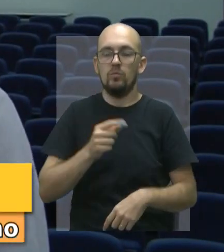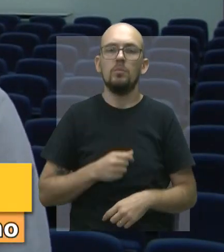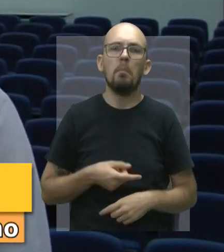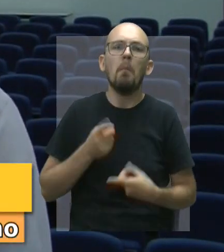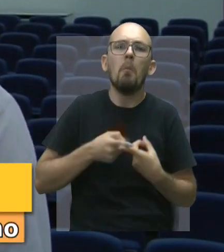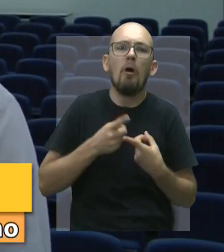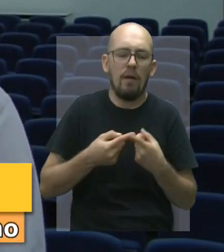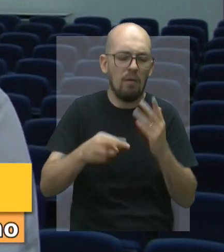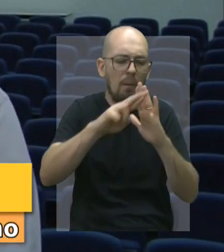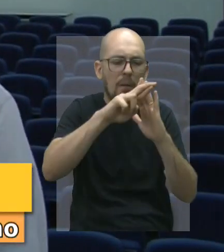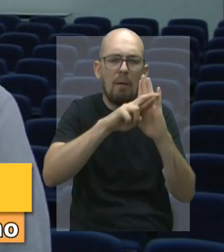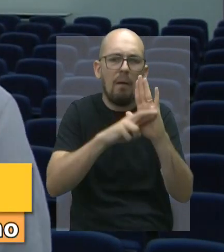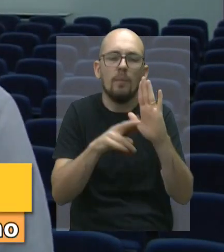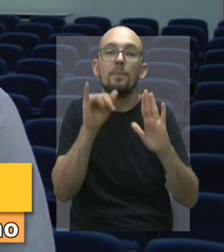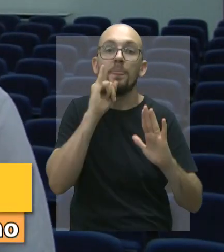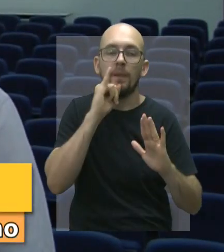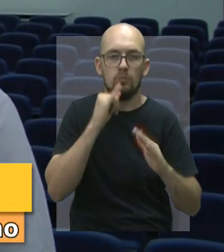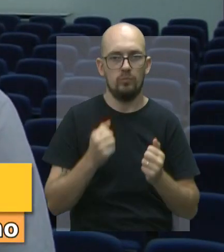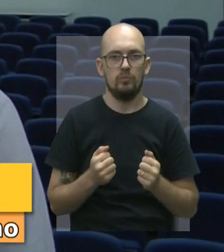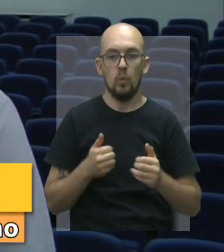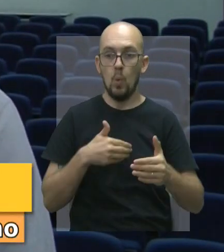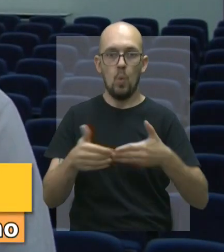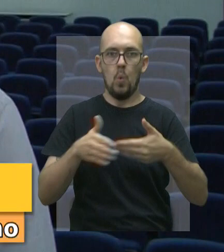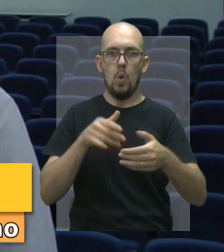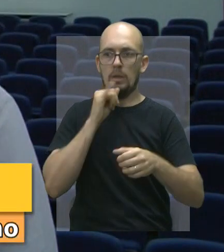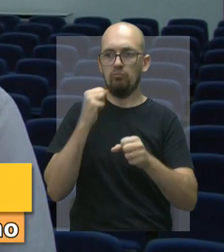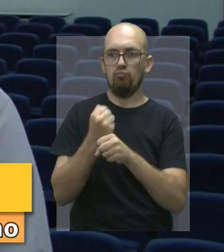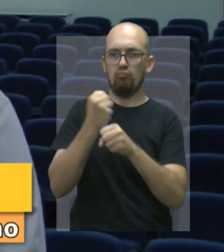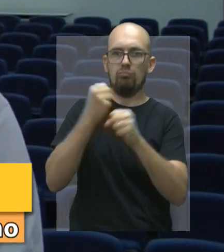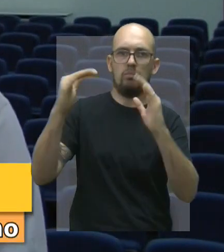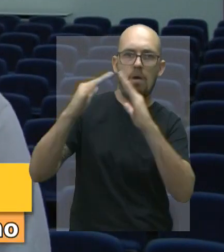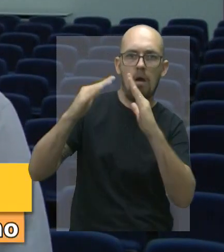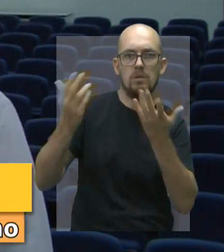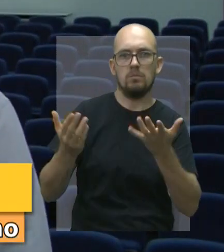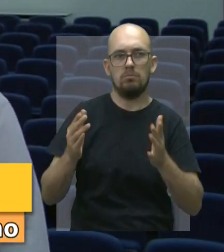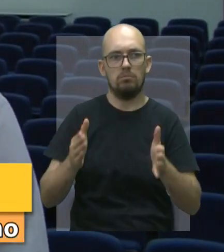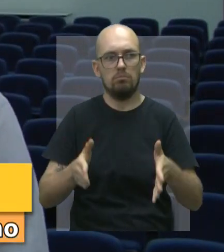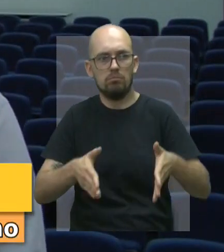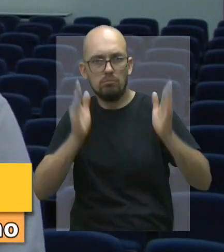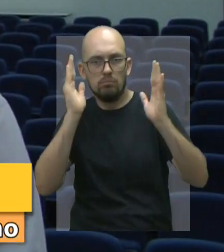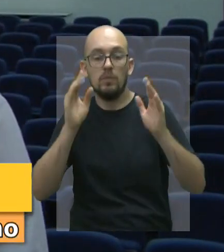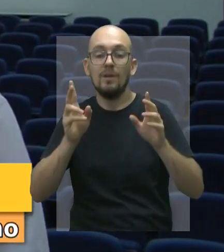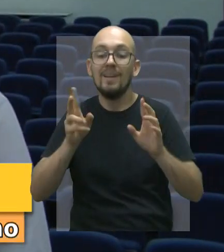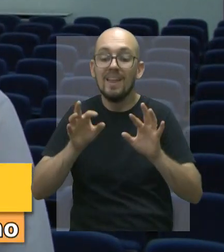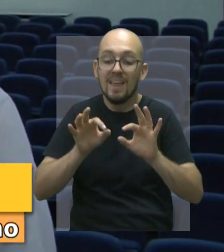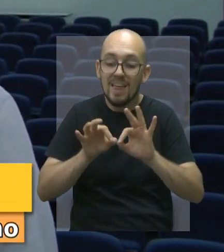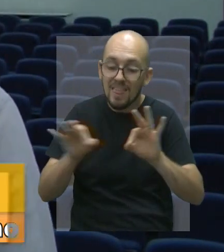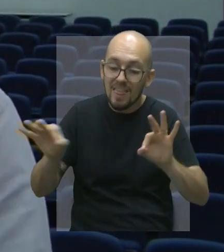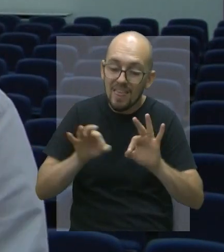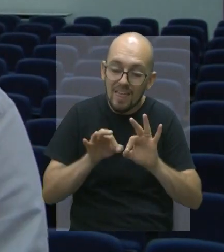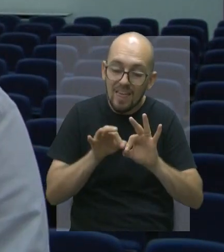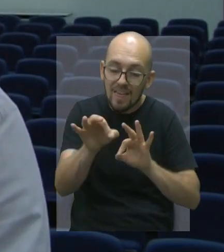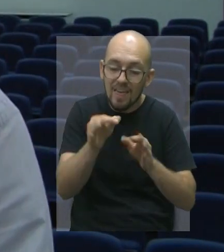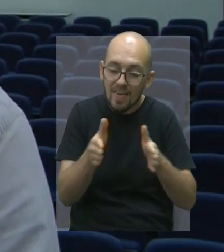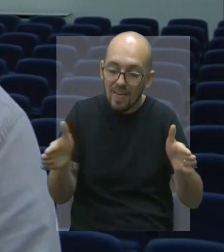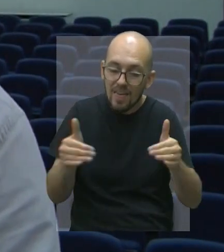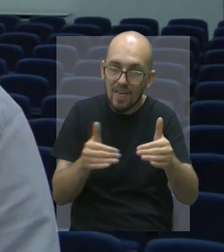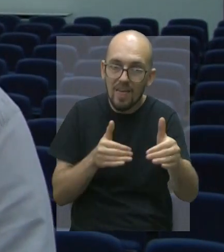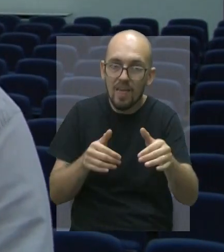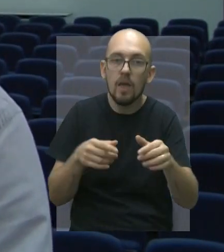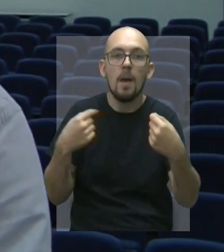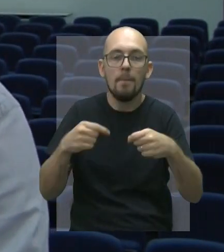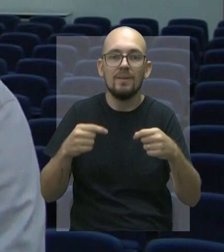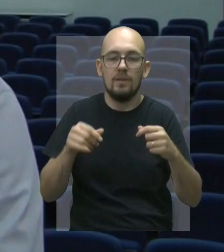são os parâmetros? Por exemplo, qualquer obra hoje que você vai construir na cidade, dependendo do tamanho do terreno, dependendo da localização, você tem que deixar recuo